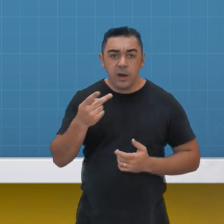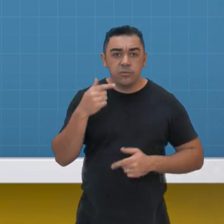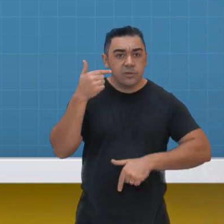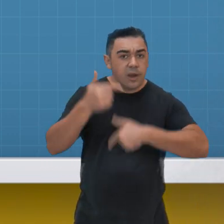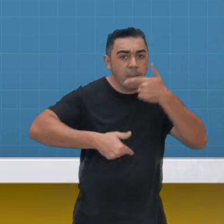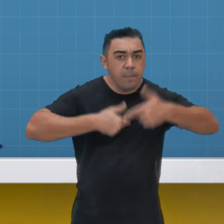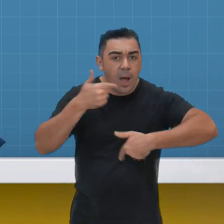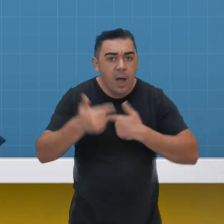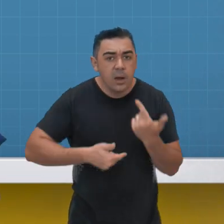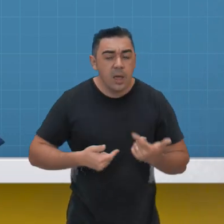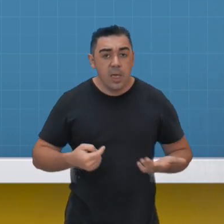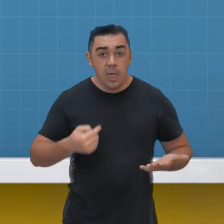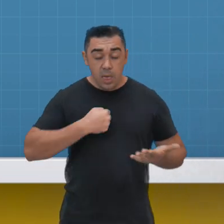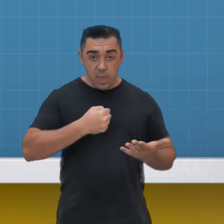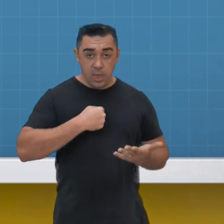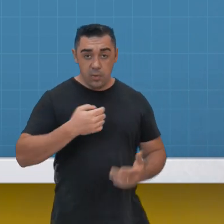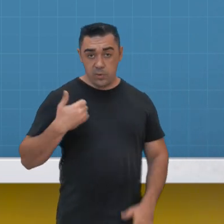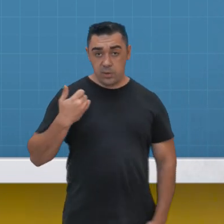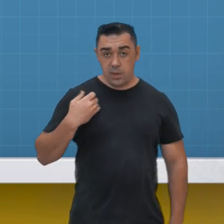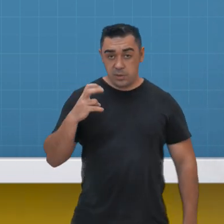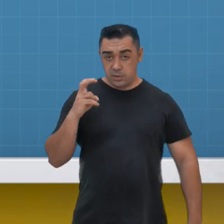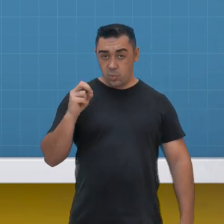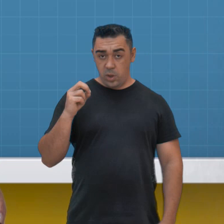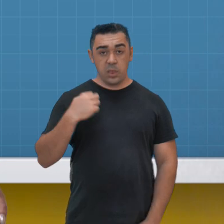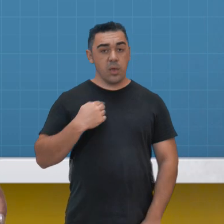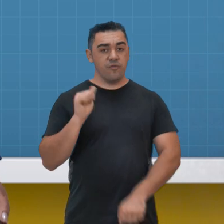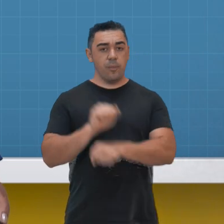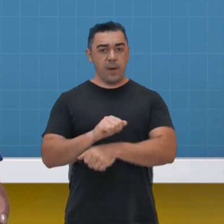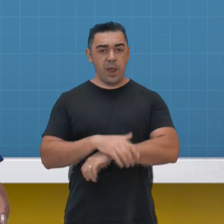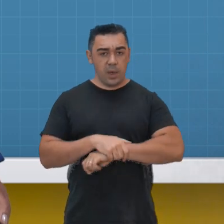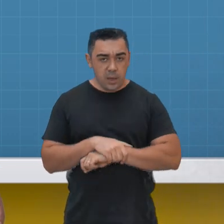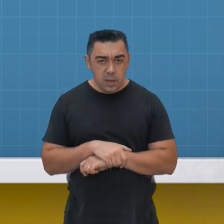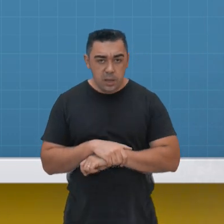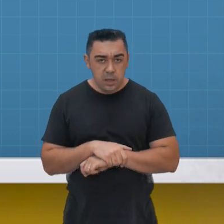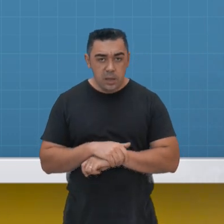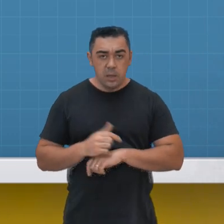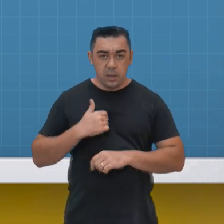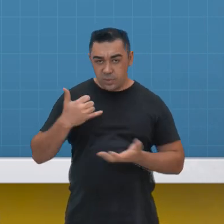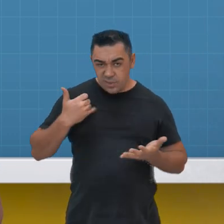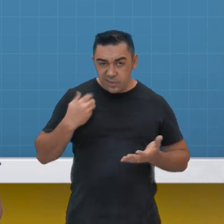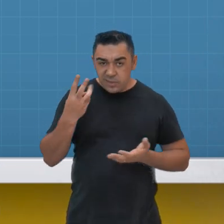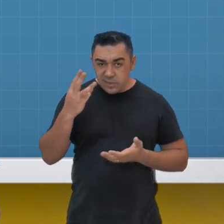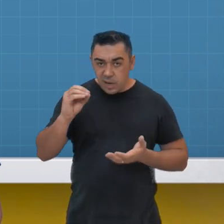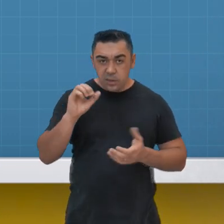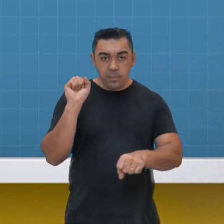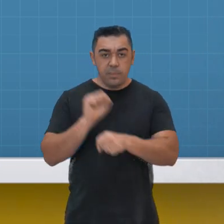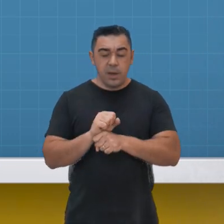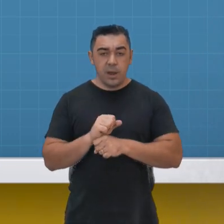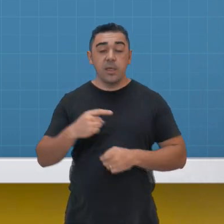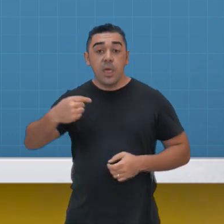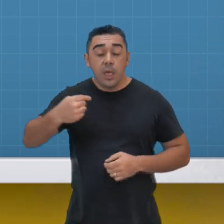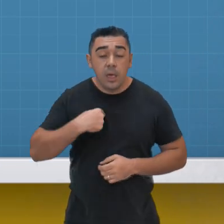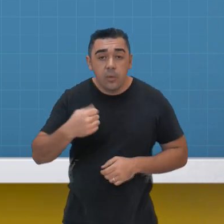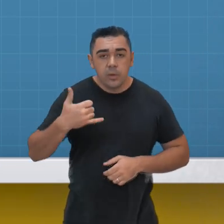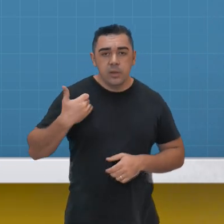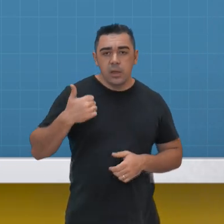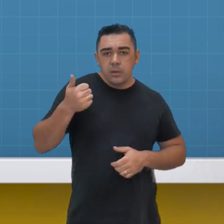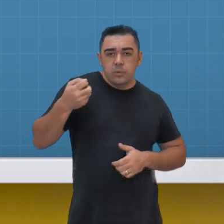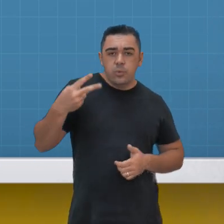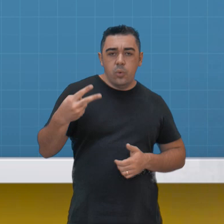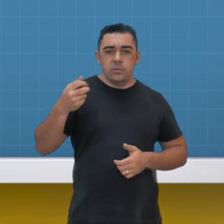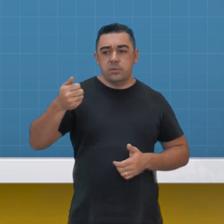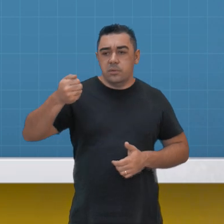trabalhar, eu que estou com 50 vou ficar parada? Eu que estou com 30 vou ficar... Eu que estou com 12,